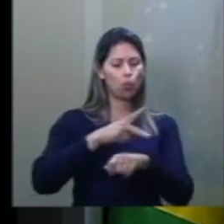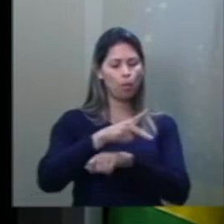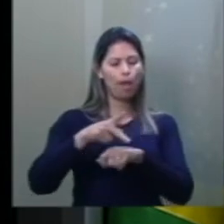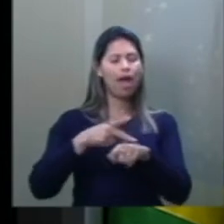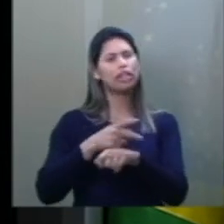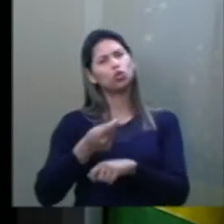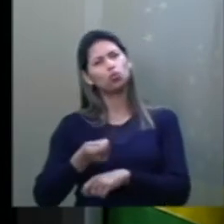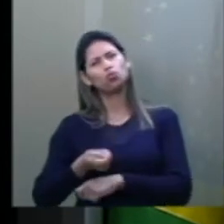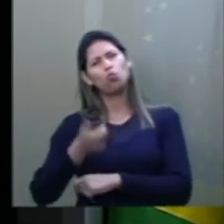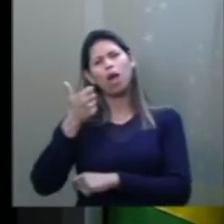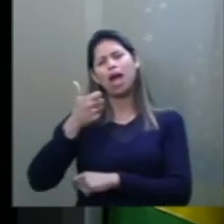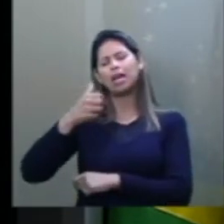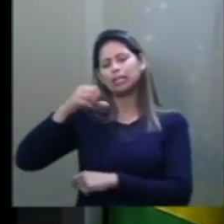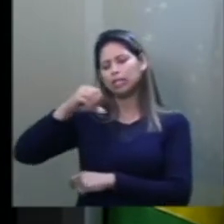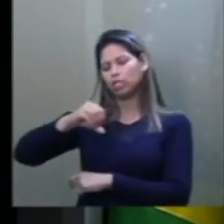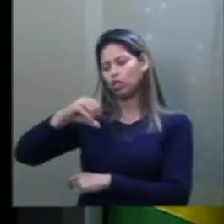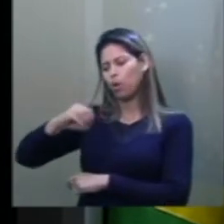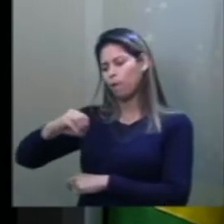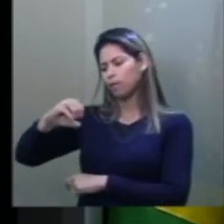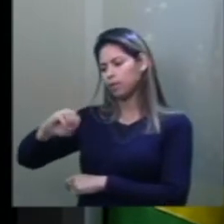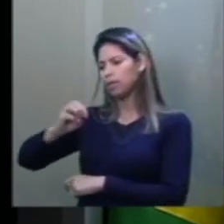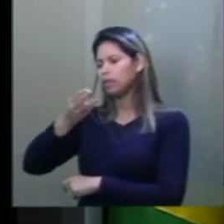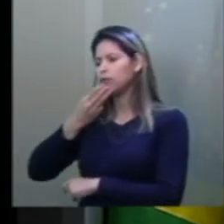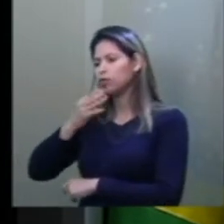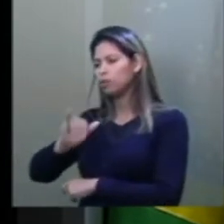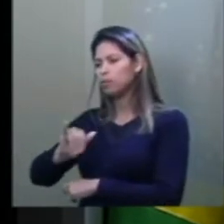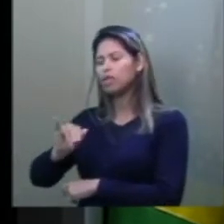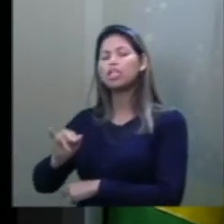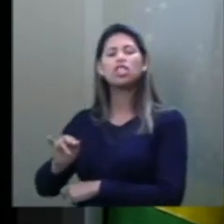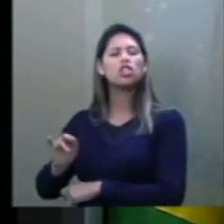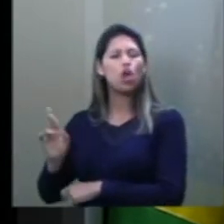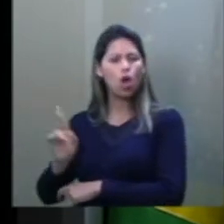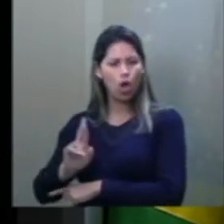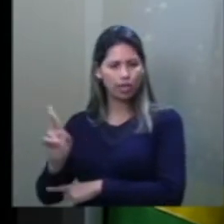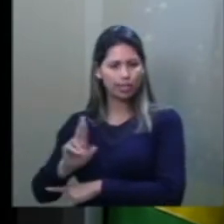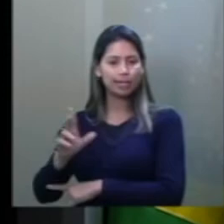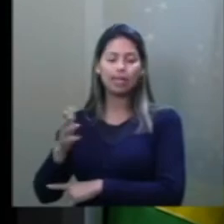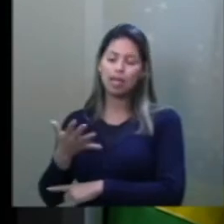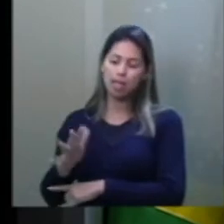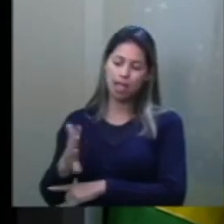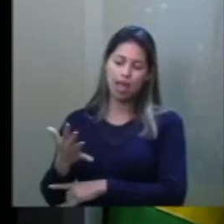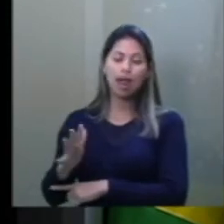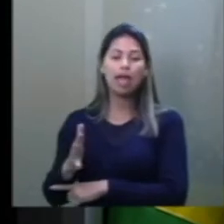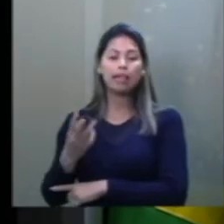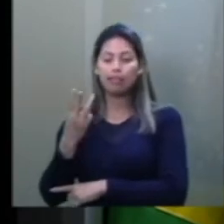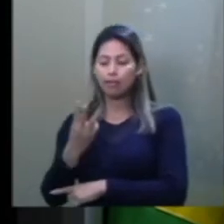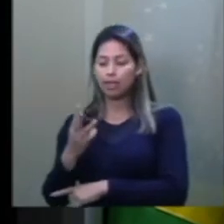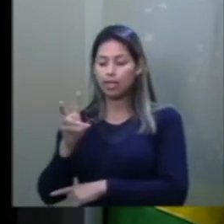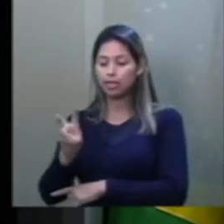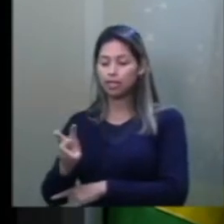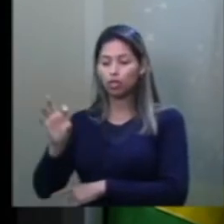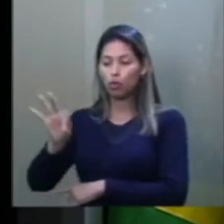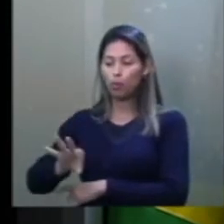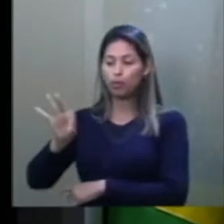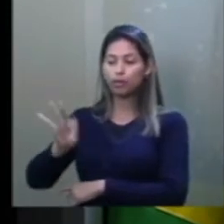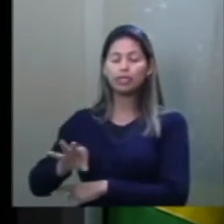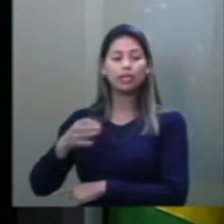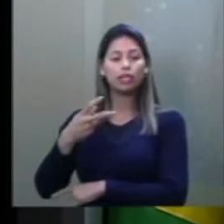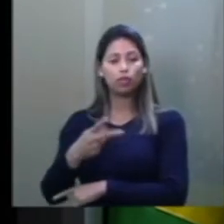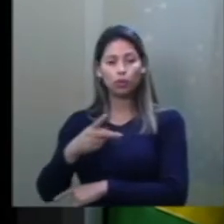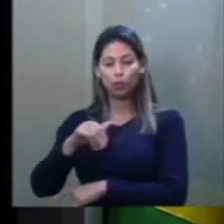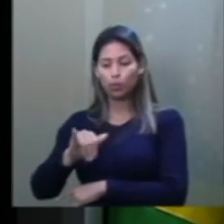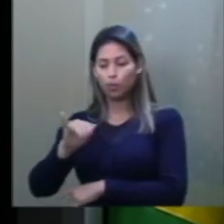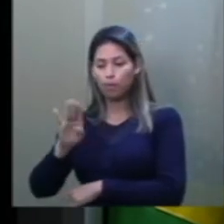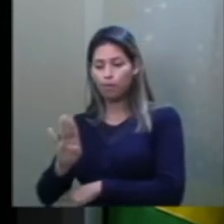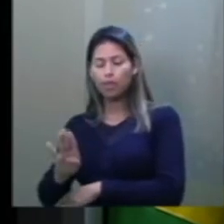900 bilhões de reais ao ano, equivalente a 35% do PIB nacional, segundo o estudo da Universidade Federal